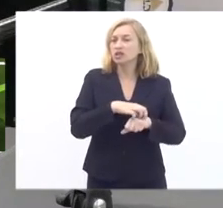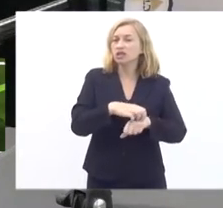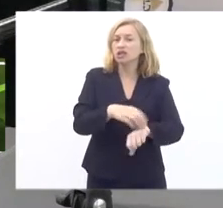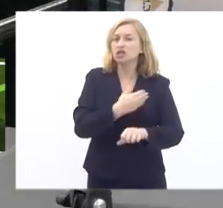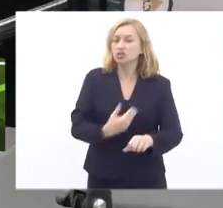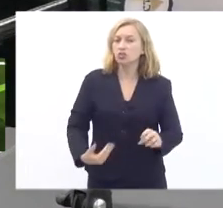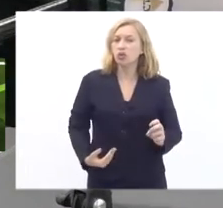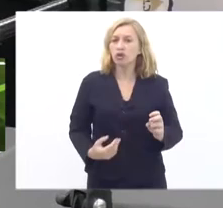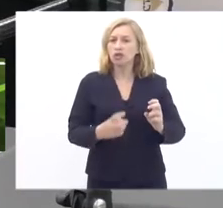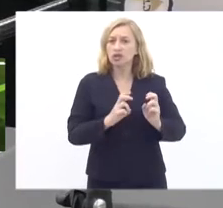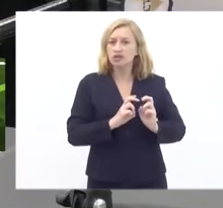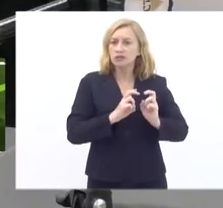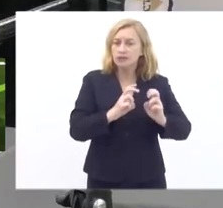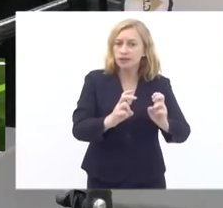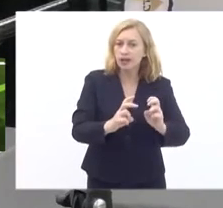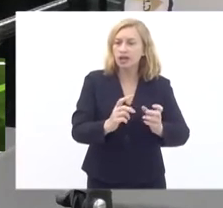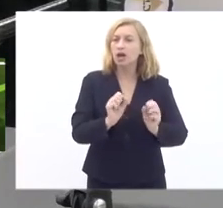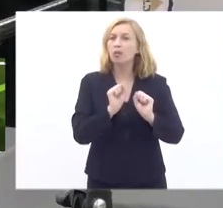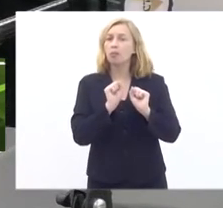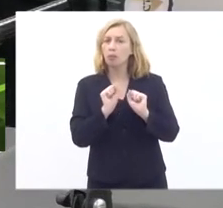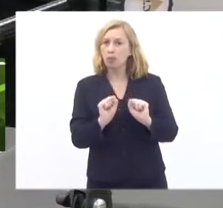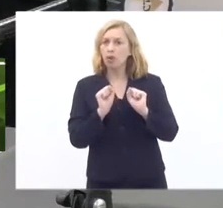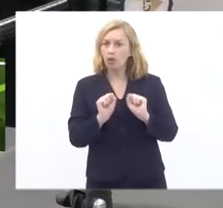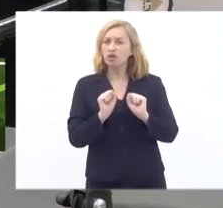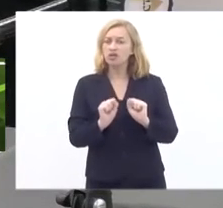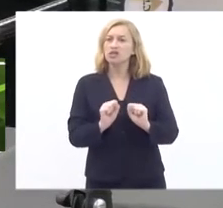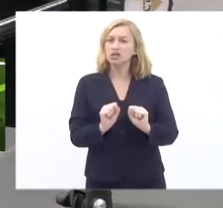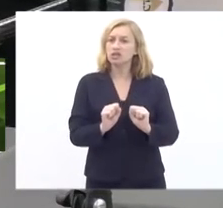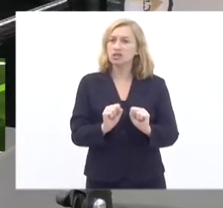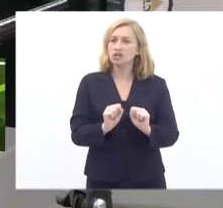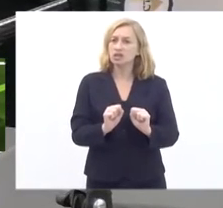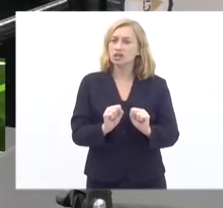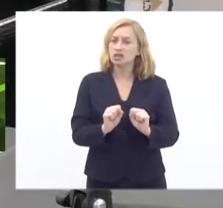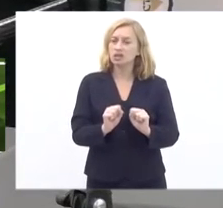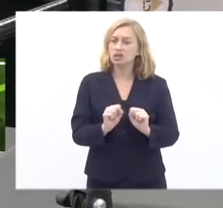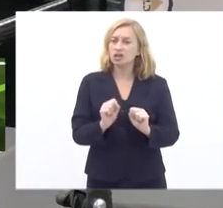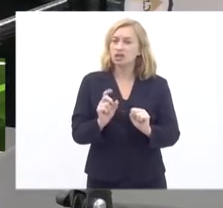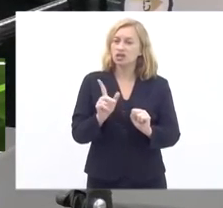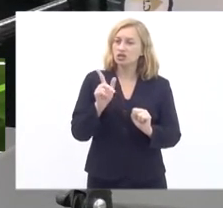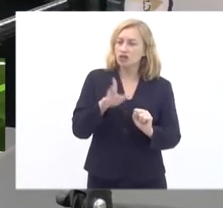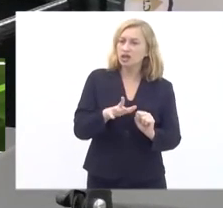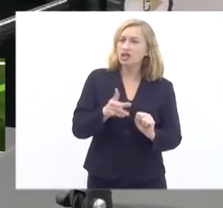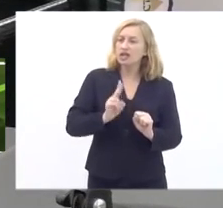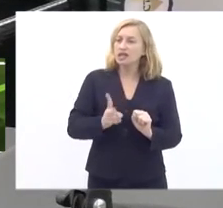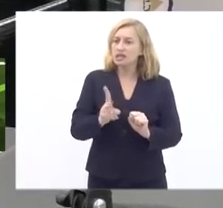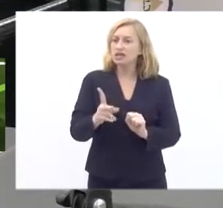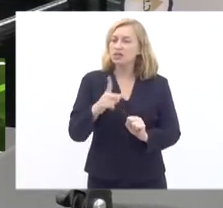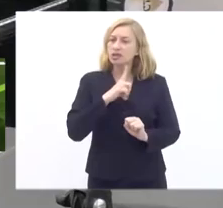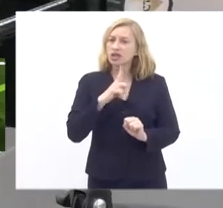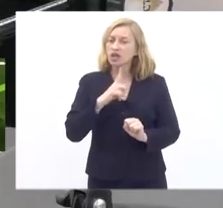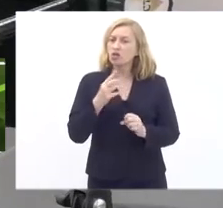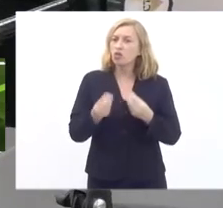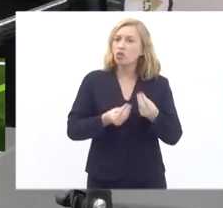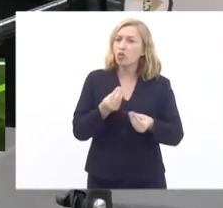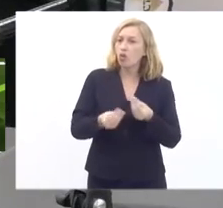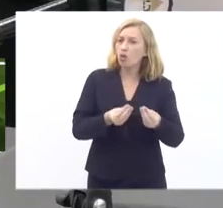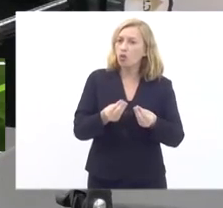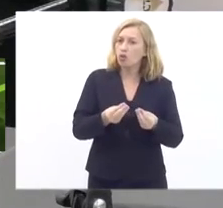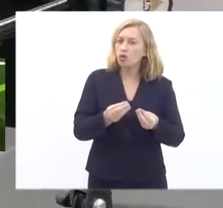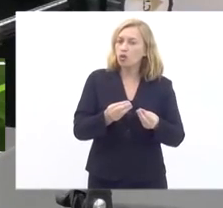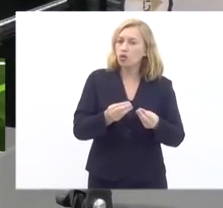de transporte ferroviário possa ser inelástico, sempre há como fugir para o modo a